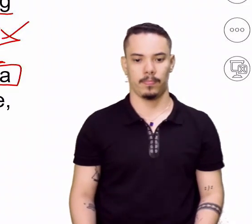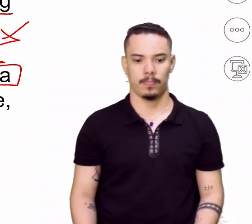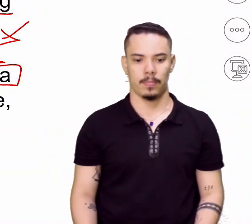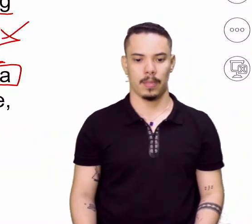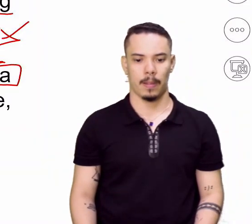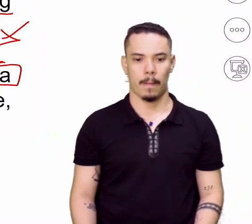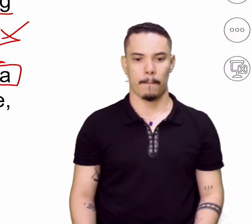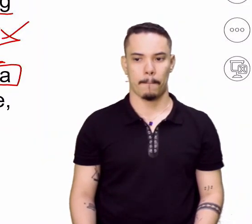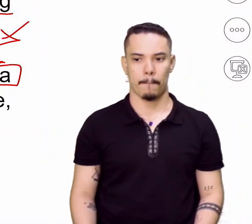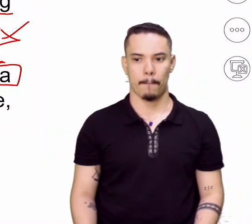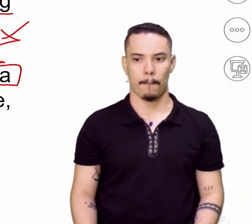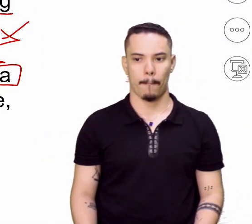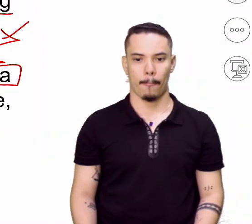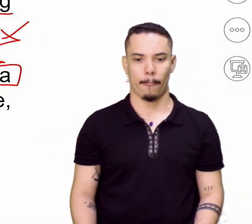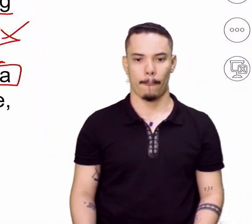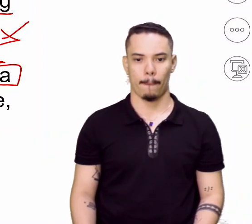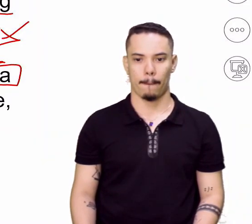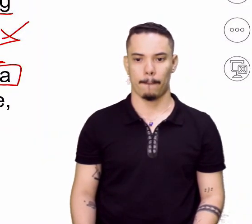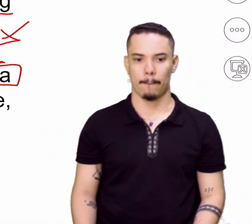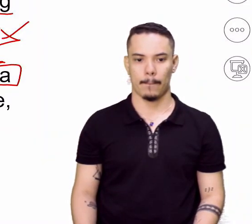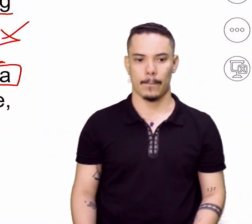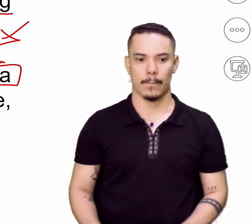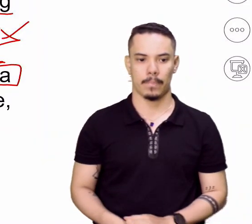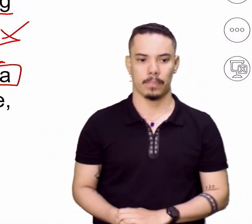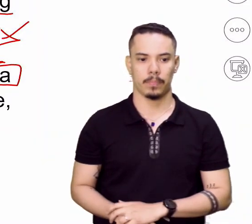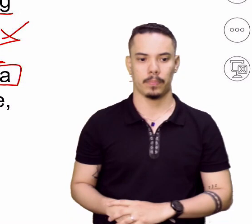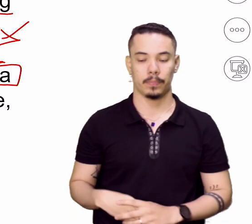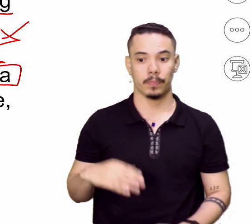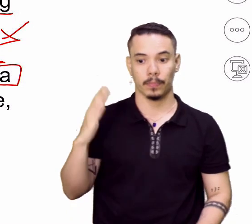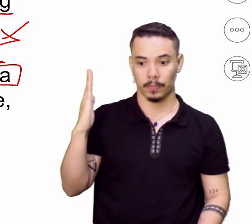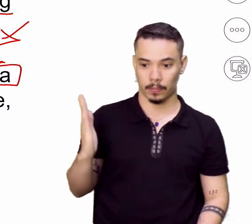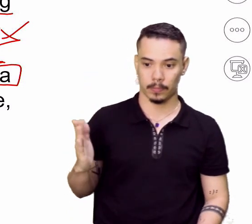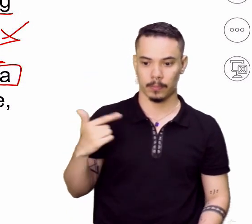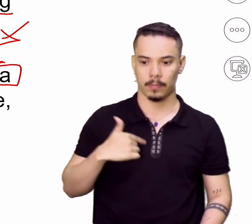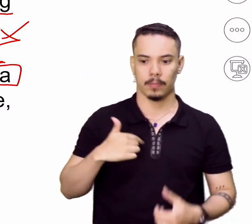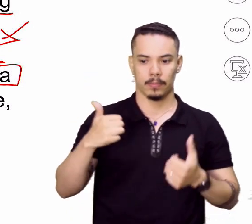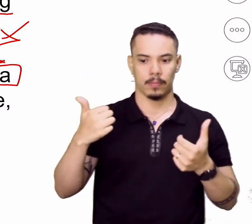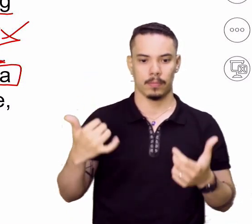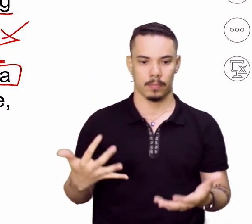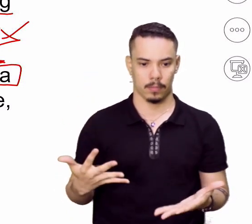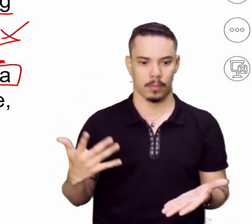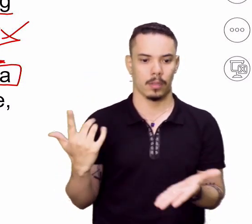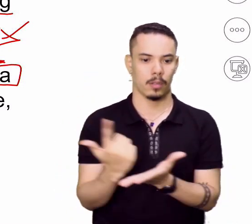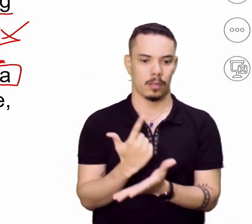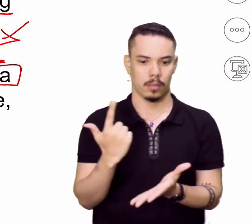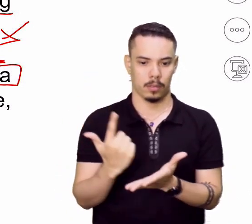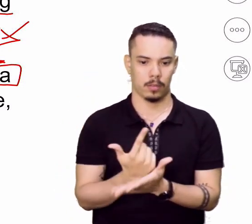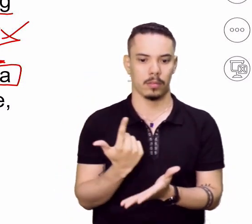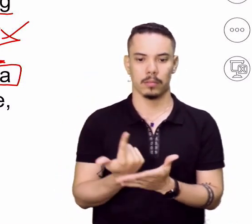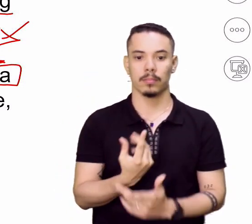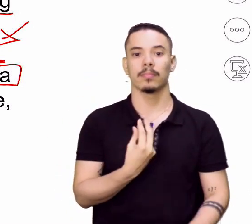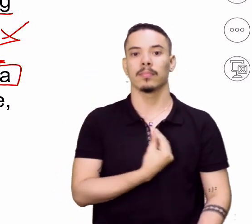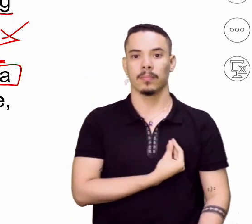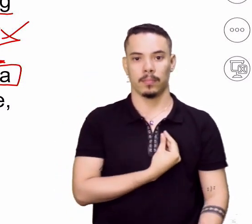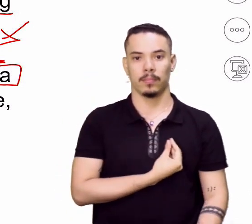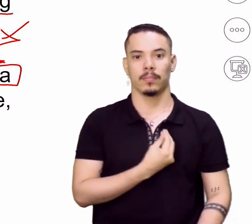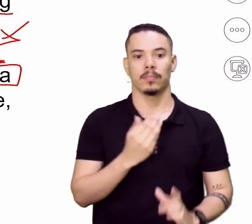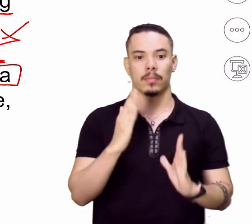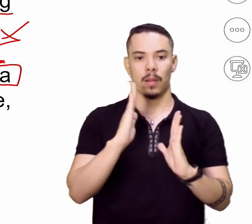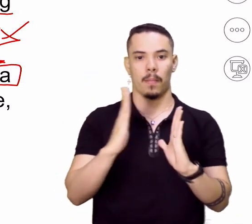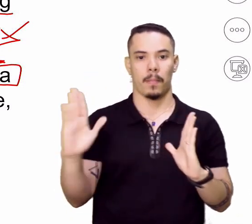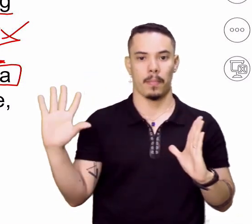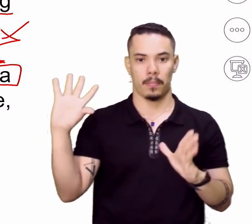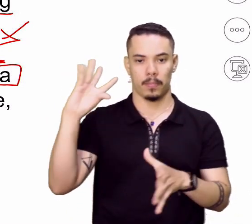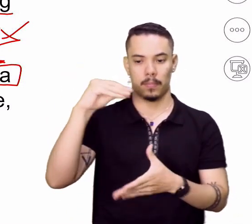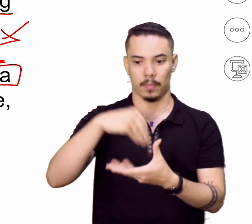Já aqui, eu estou falando que o livro está na prateleira e